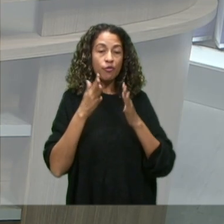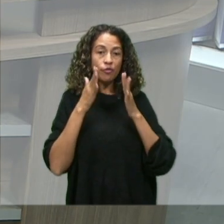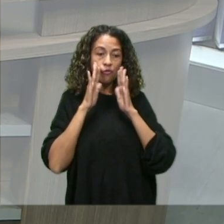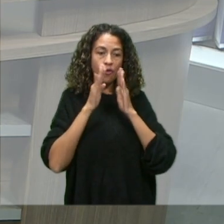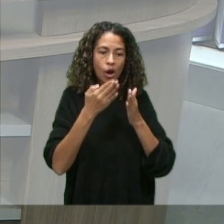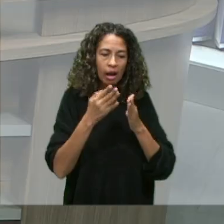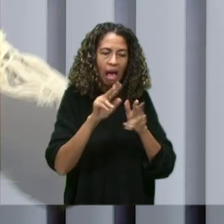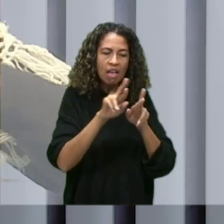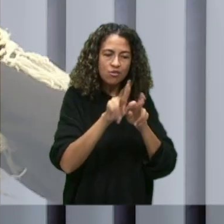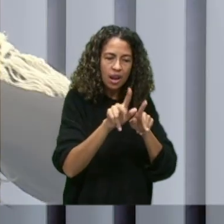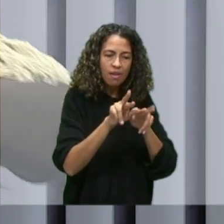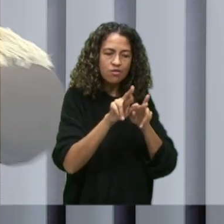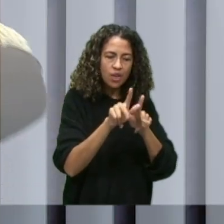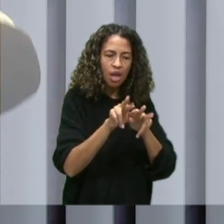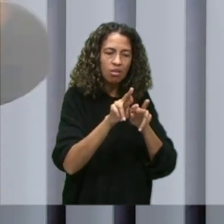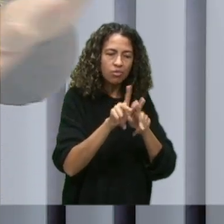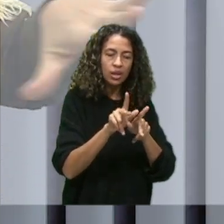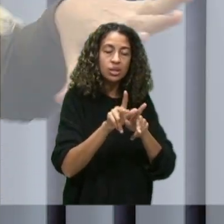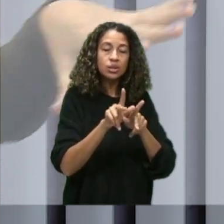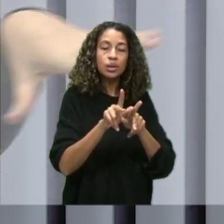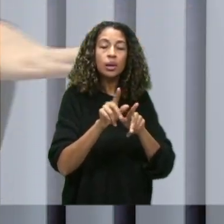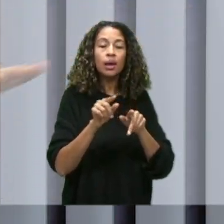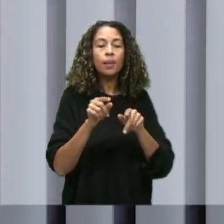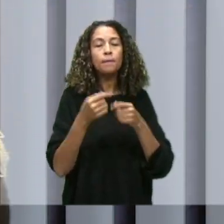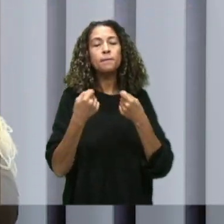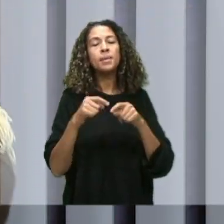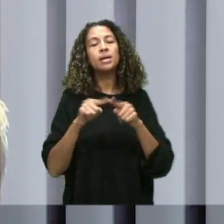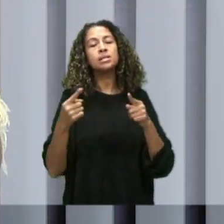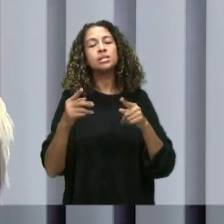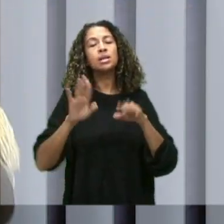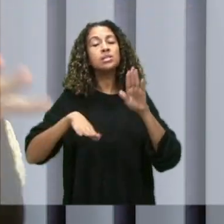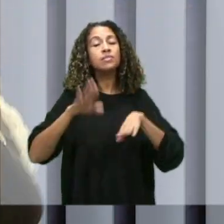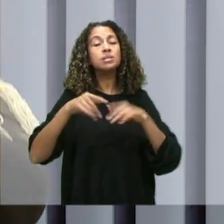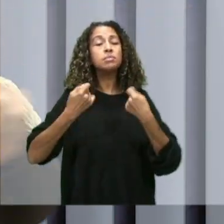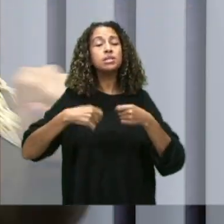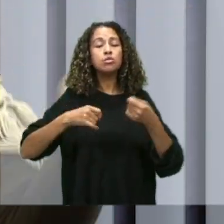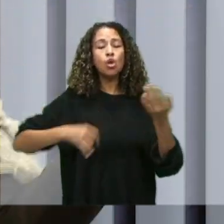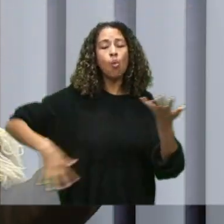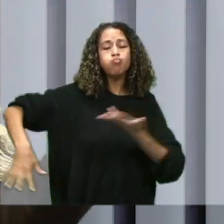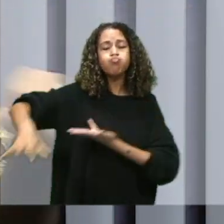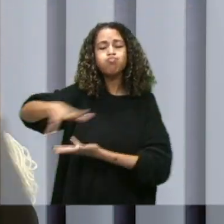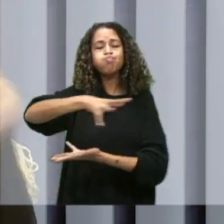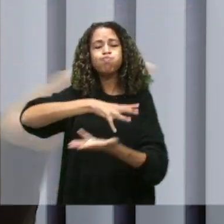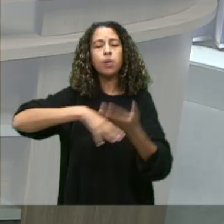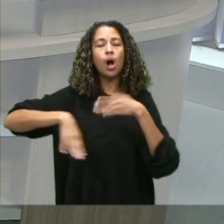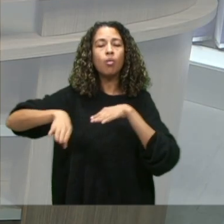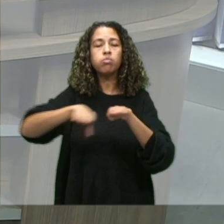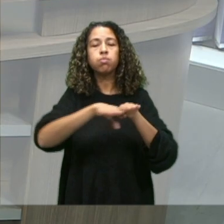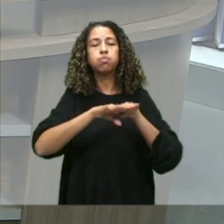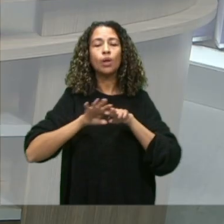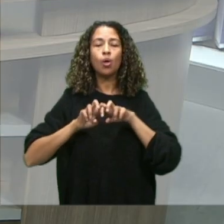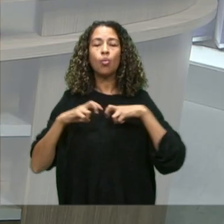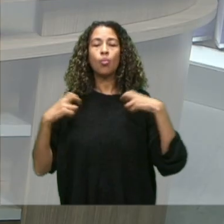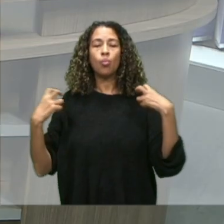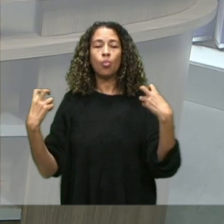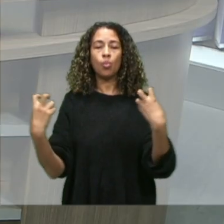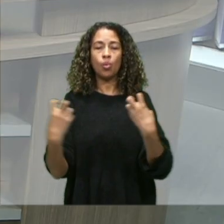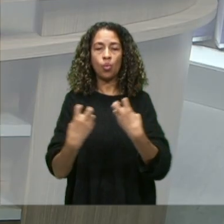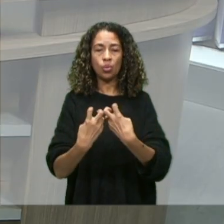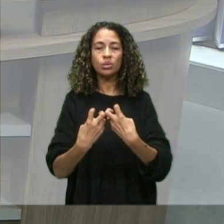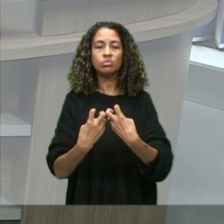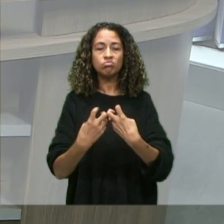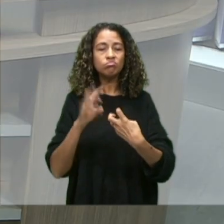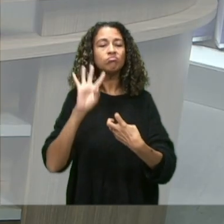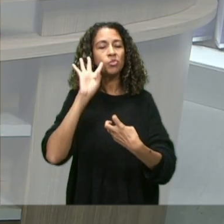em vez de botar todo mundo junto ali, ó, tá aqui, todo mundo, né? Fazer uma roda, faz uma roda e já resolve,